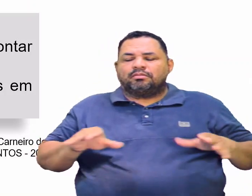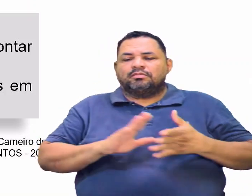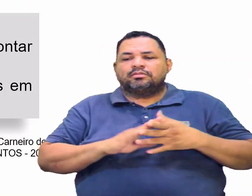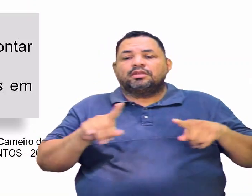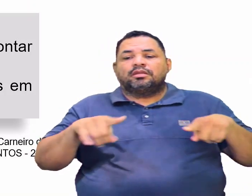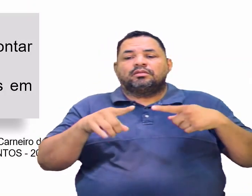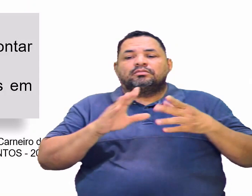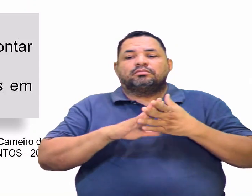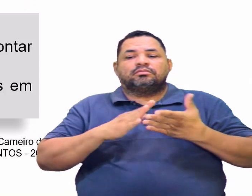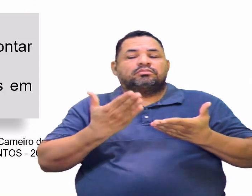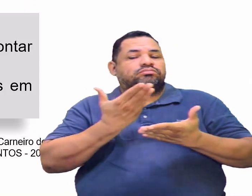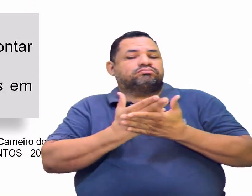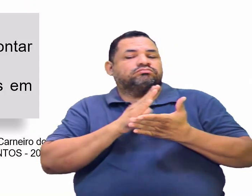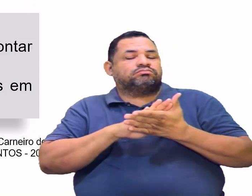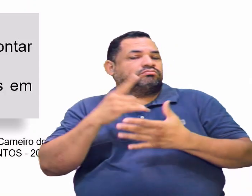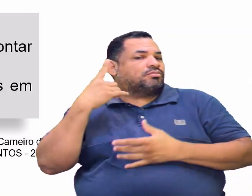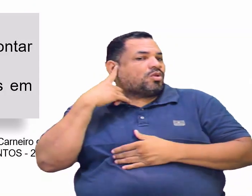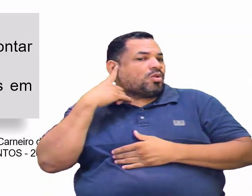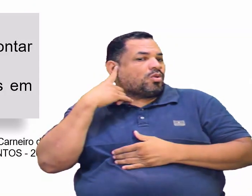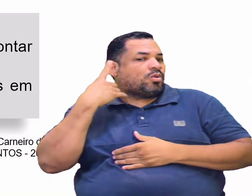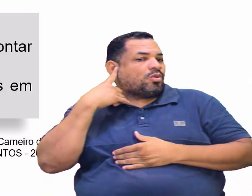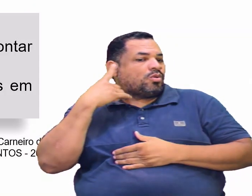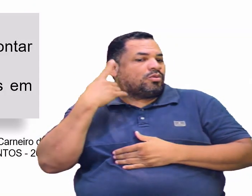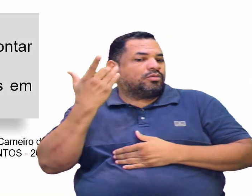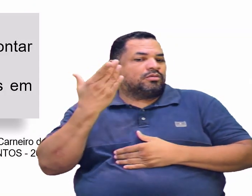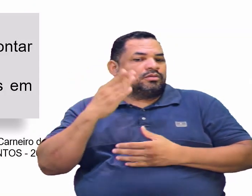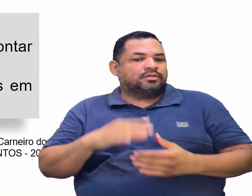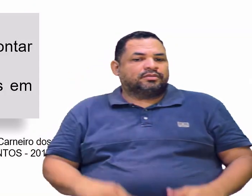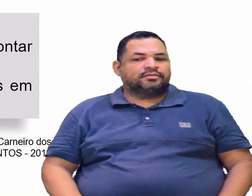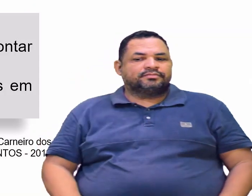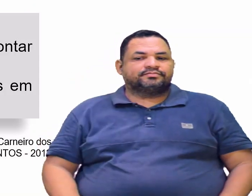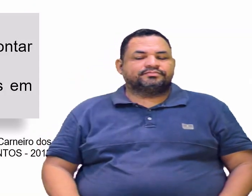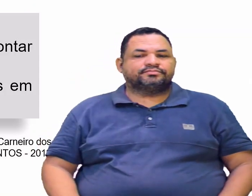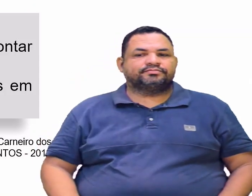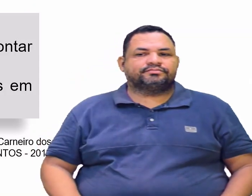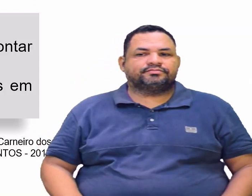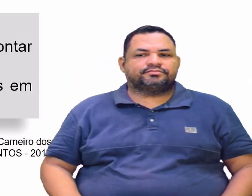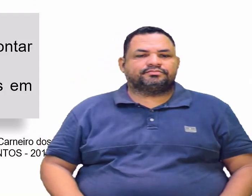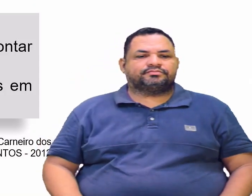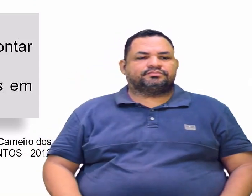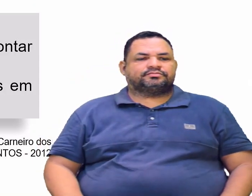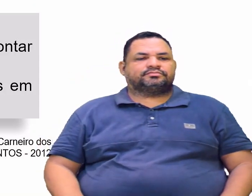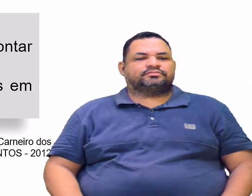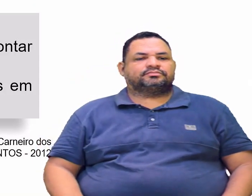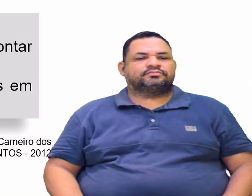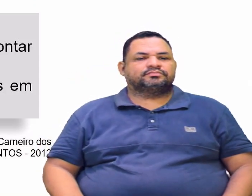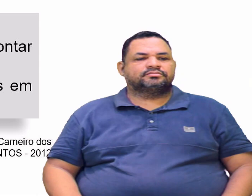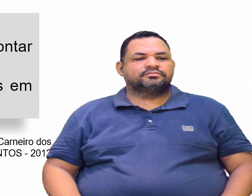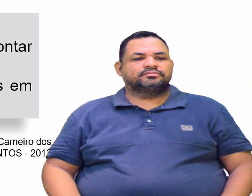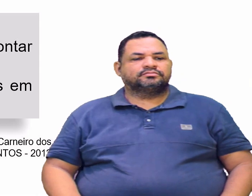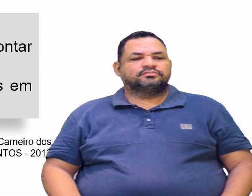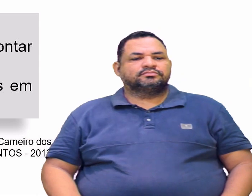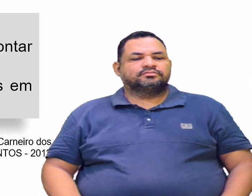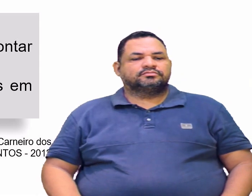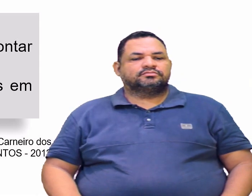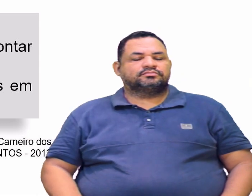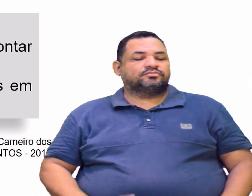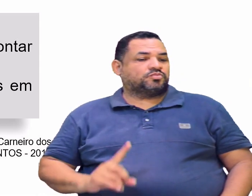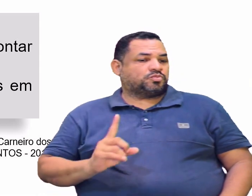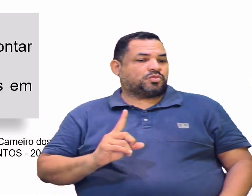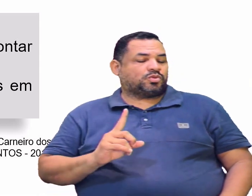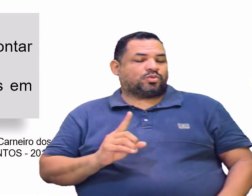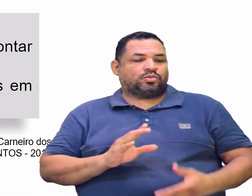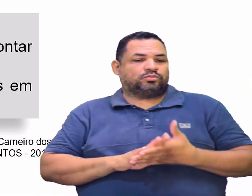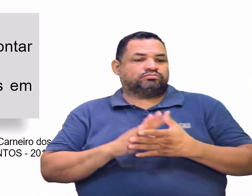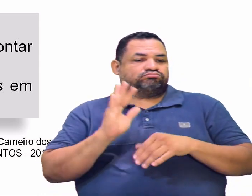ali interpretando sonoramente, colocando uma sonoplastia no cinema, ok? O cinema não